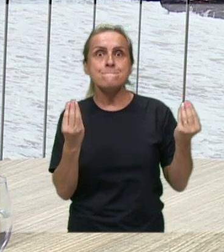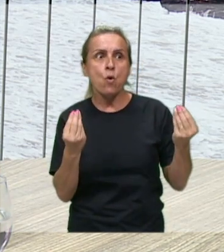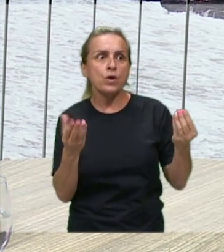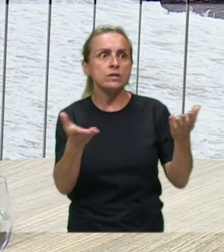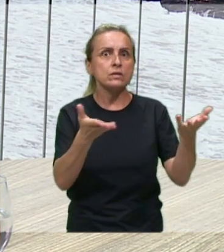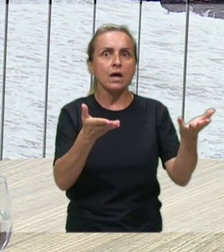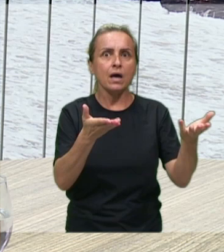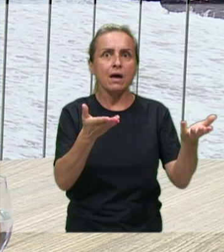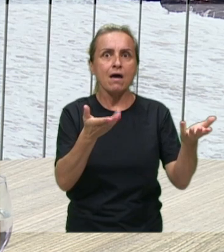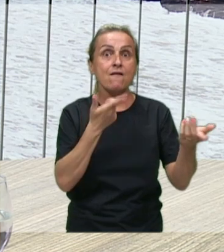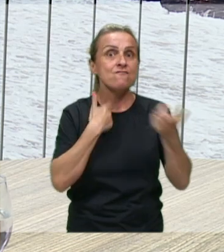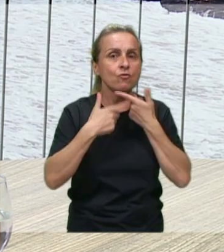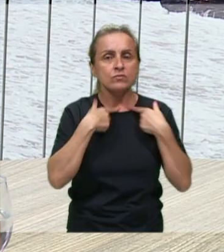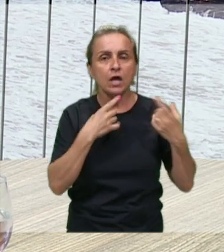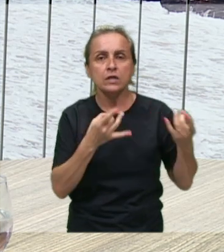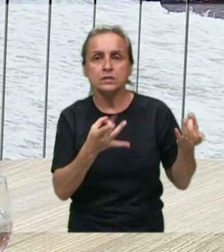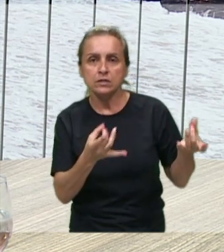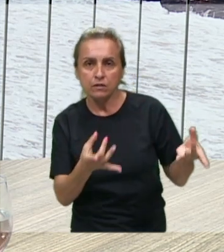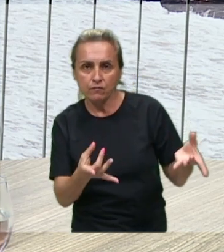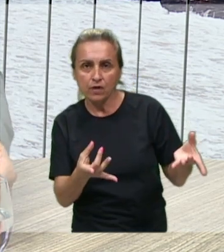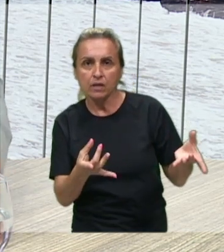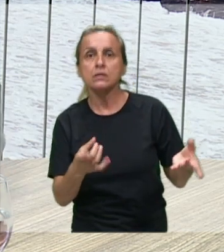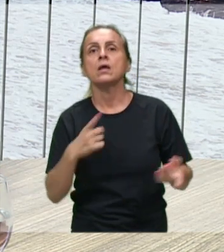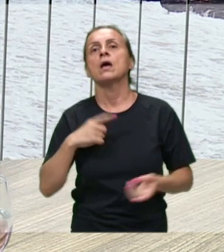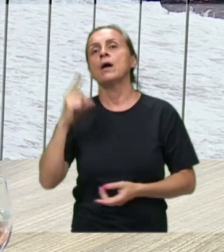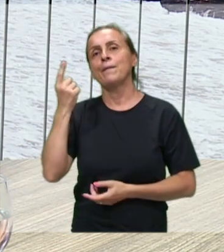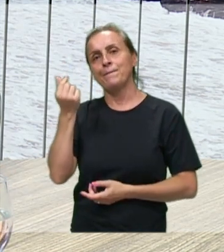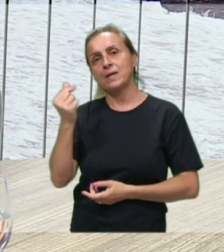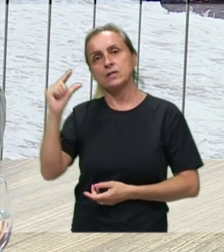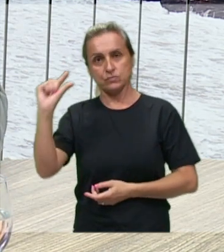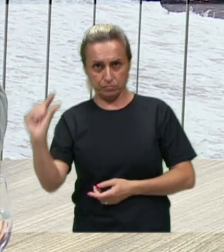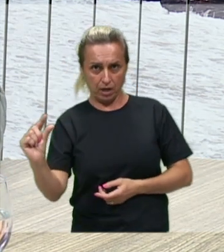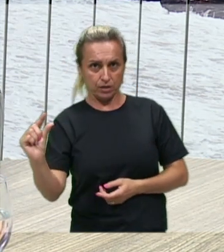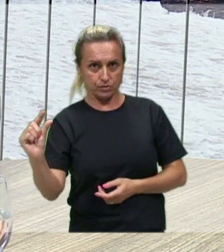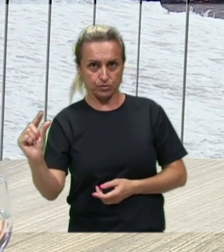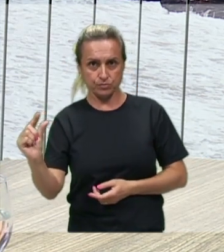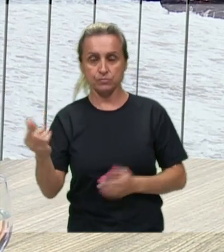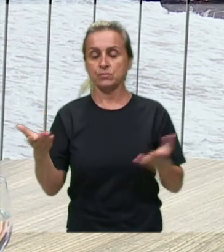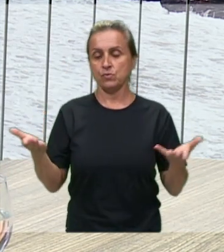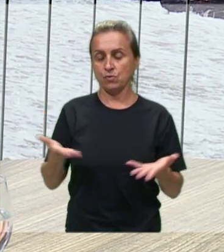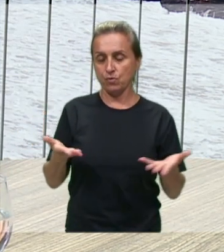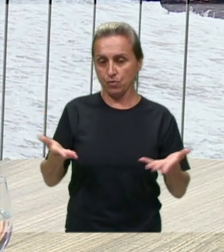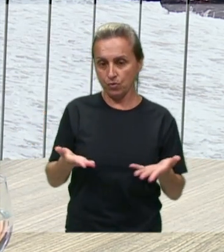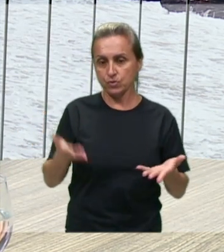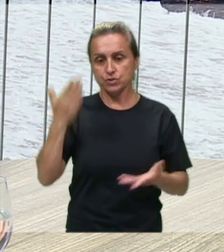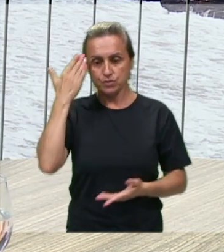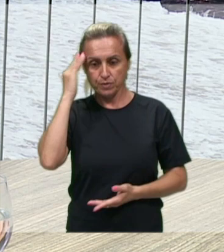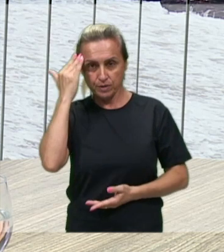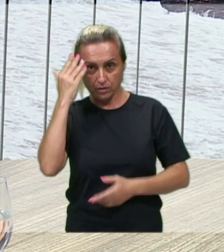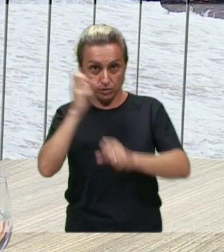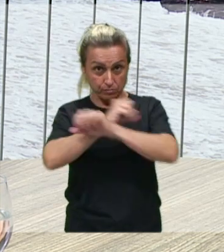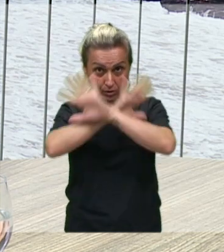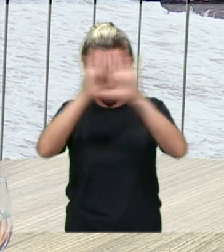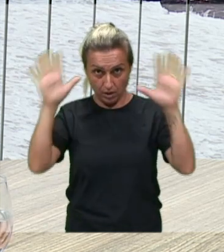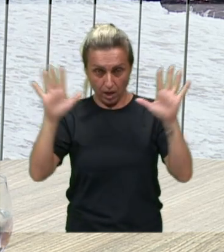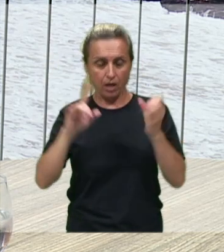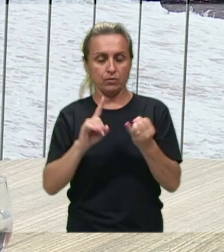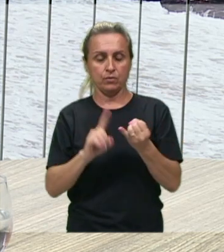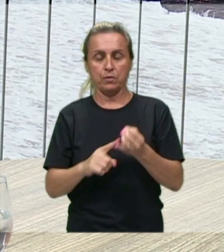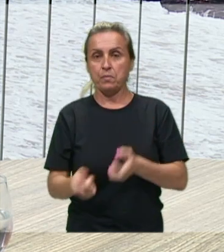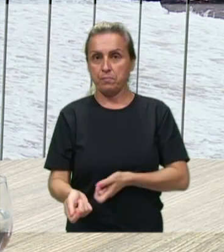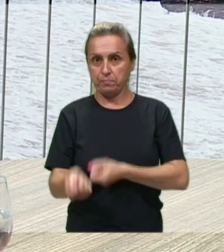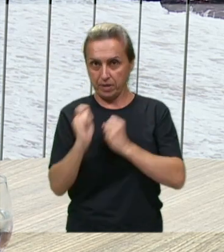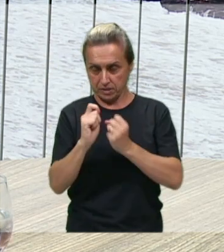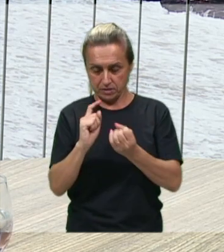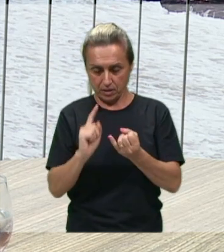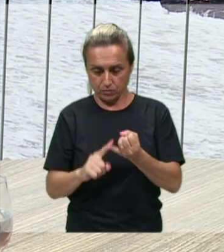temos um preço pré-estabelecido, hoje o entendimento entre o pescador, a indústria, o armador, a gente